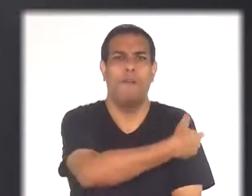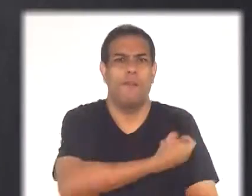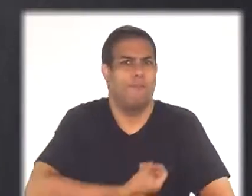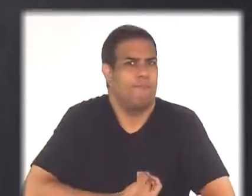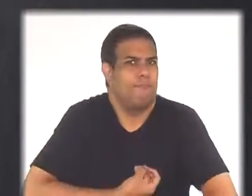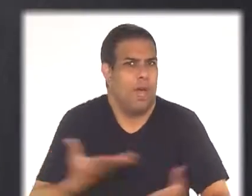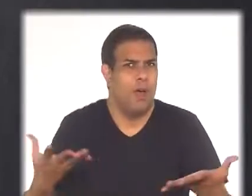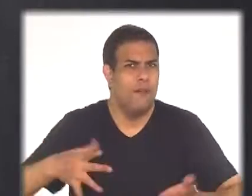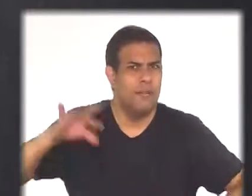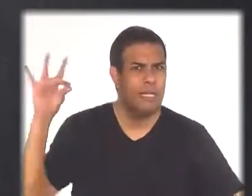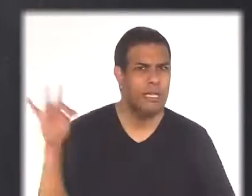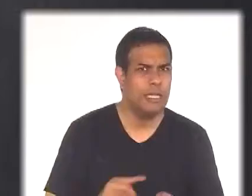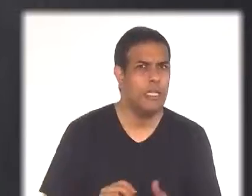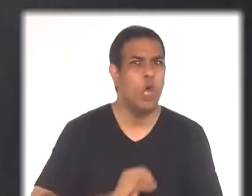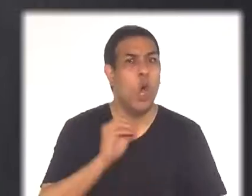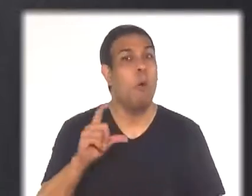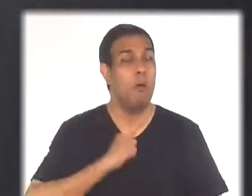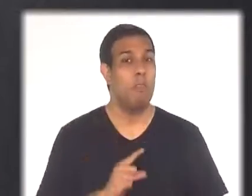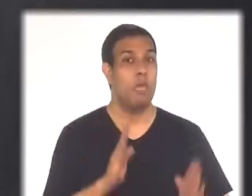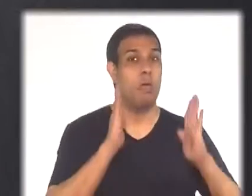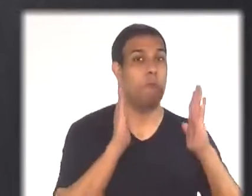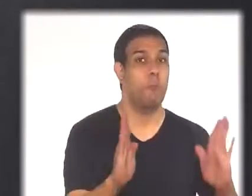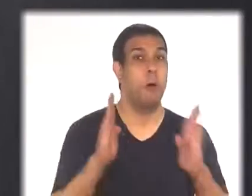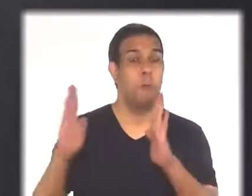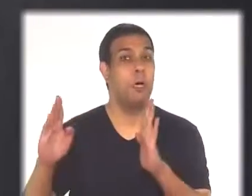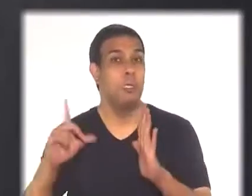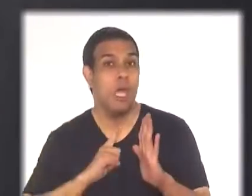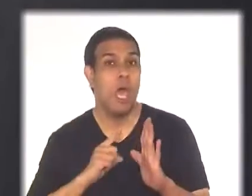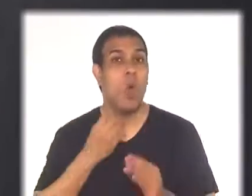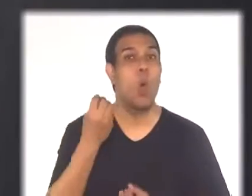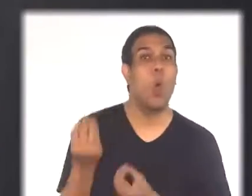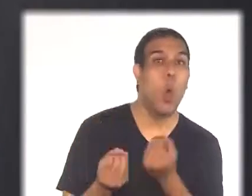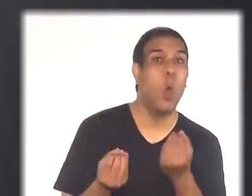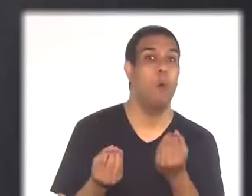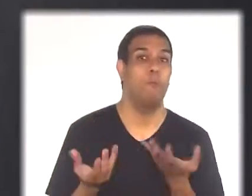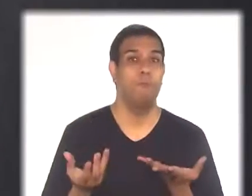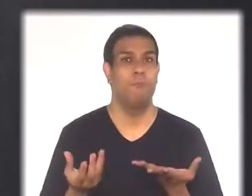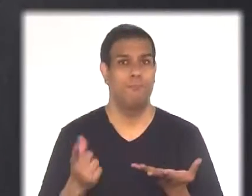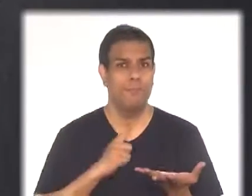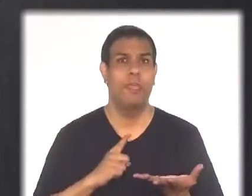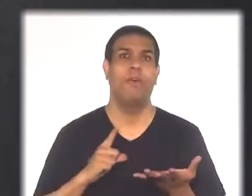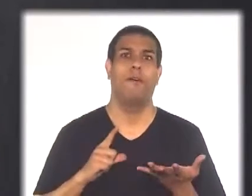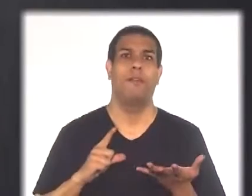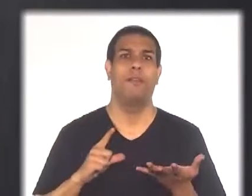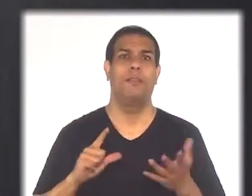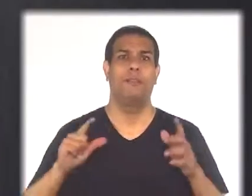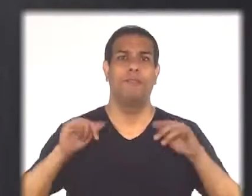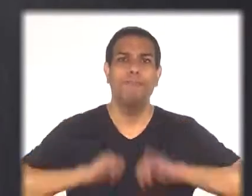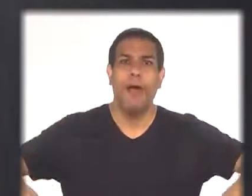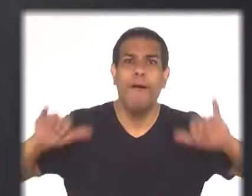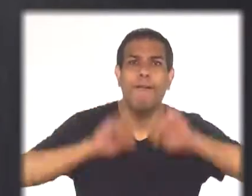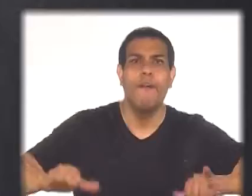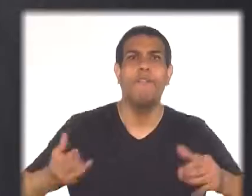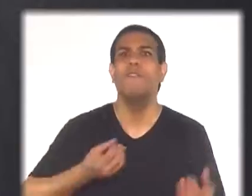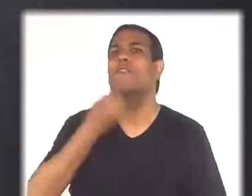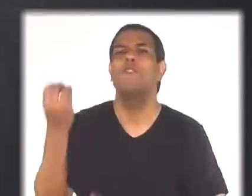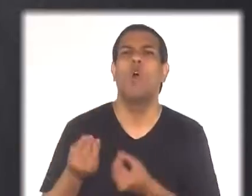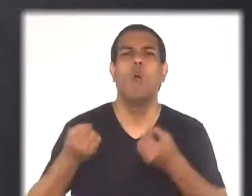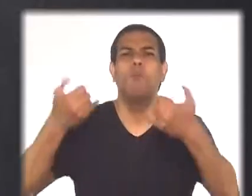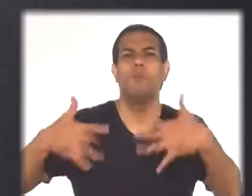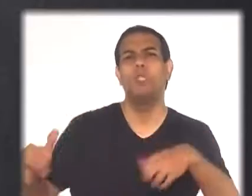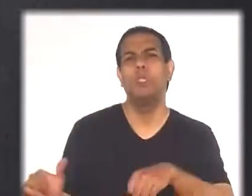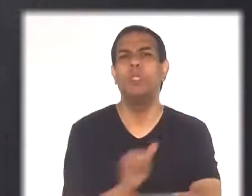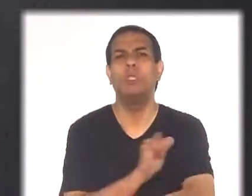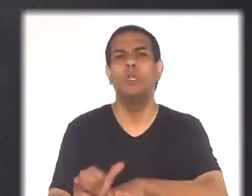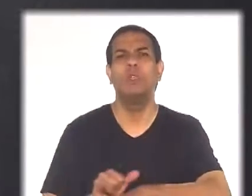vai ser disponibilizada à população, se vai ser priorizada, se vai existir uma vacinação, campanha de vacinação em massa, como é que